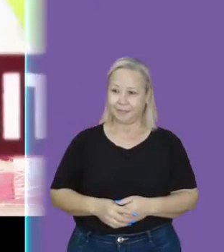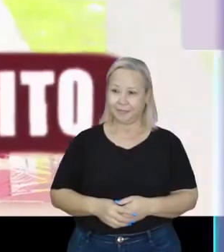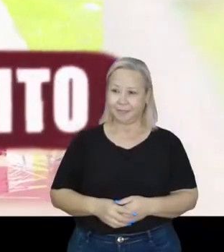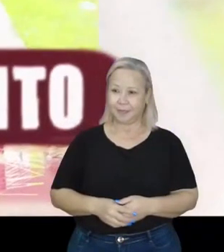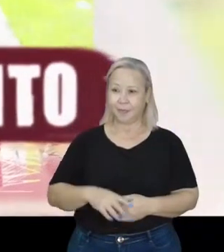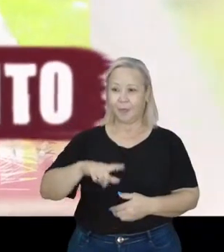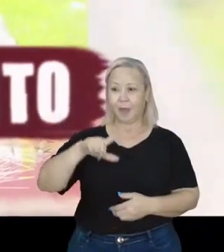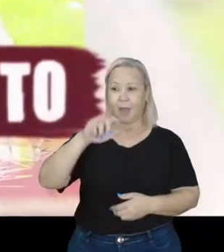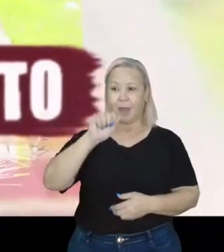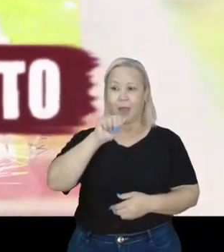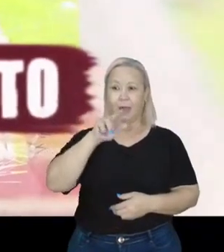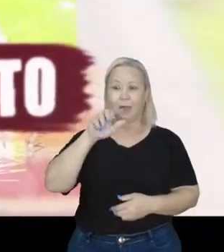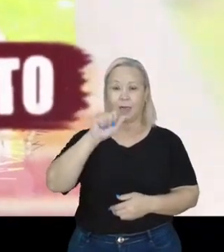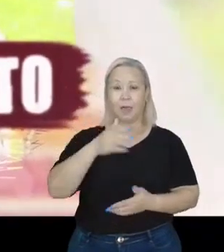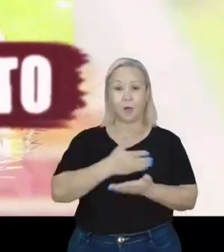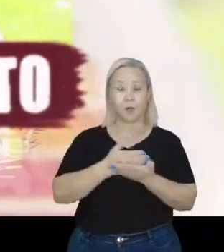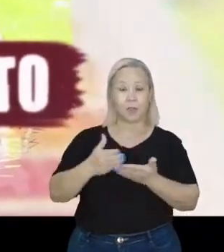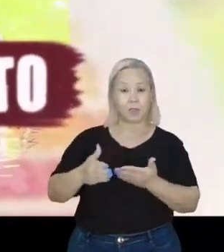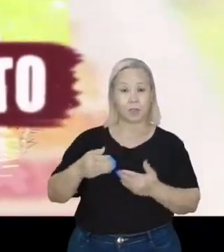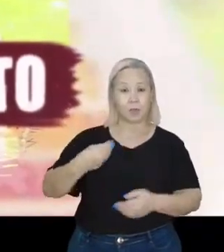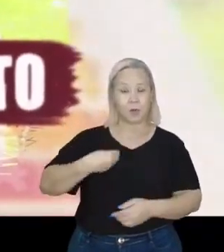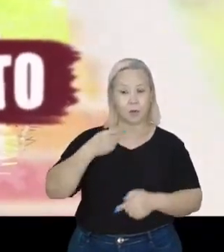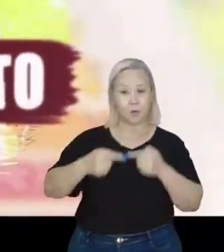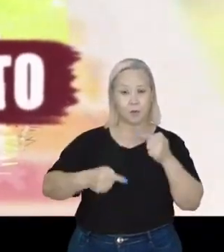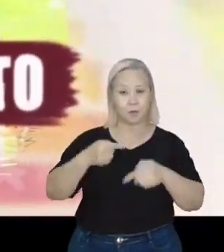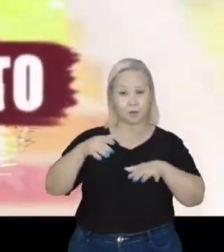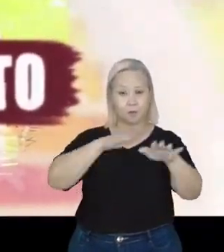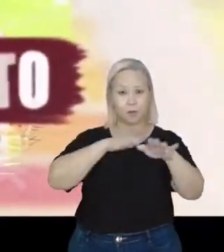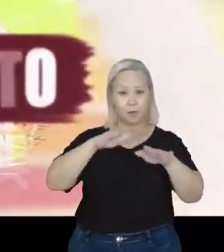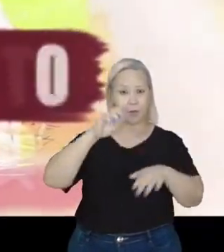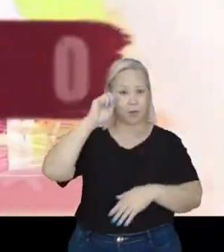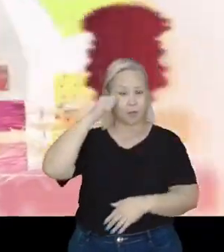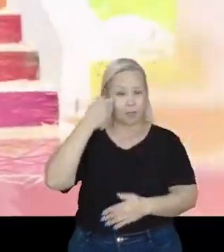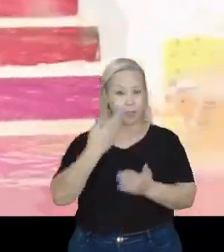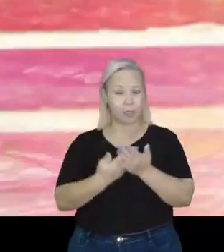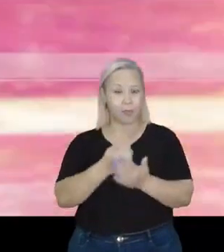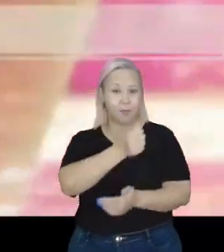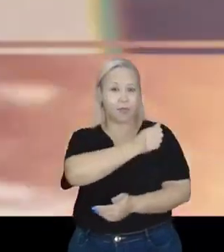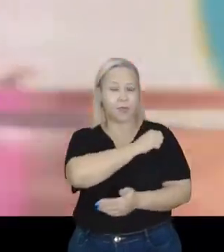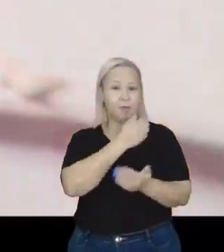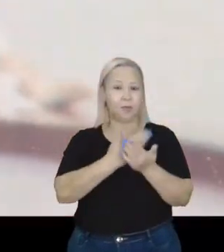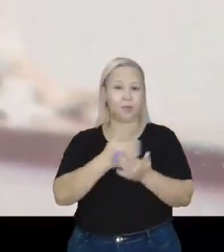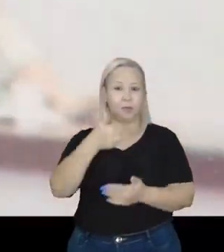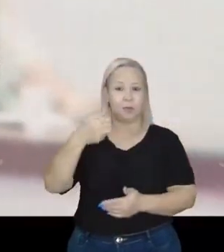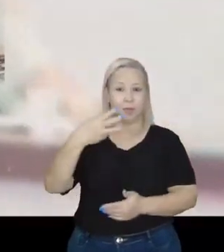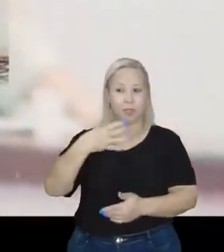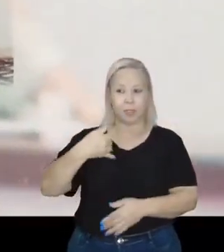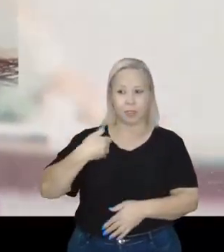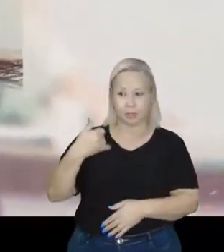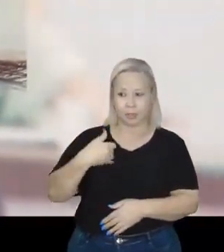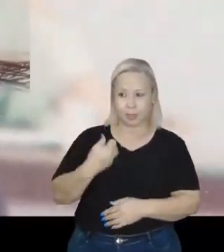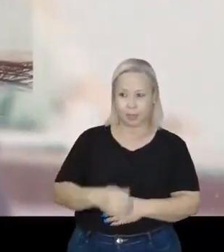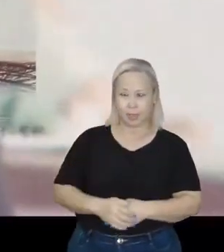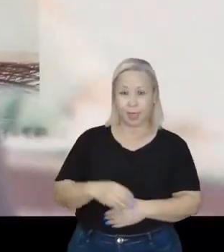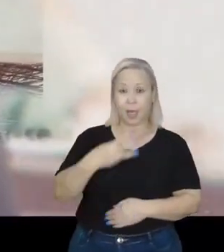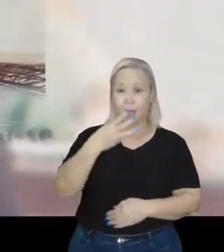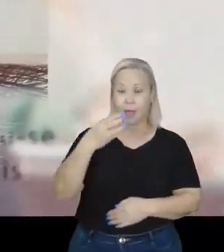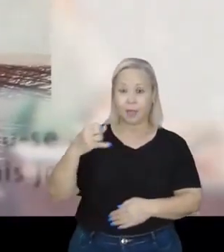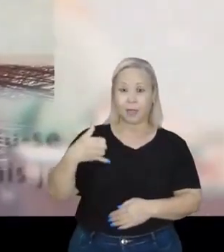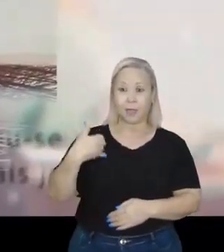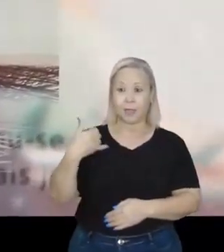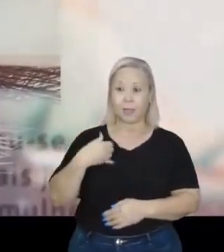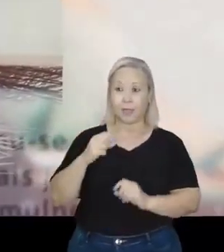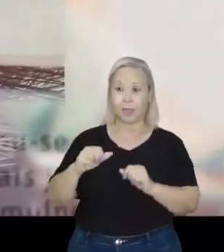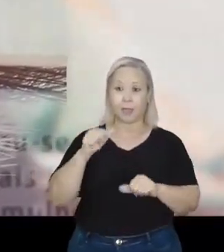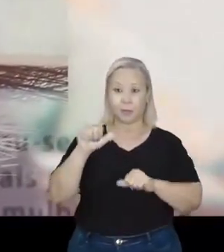Laura Cito iniciou a vida política no movimento negro e no movimento estudantil aos 13 anos de idade. Aos 30, tornou-se